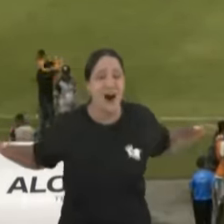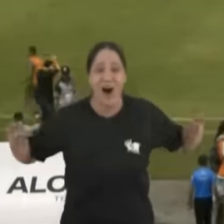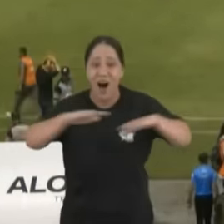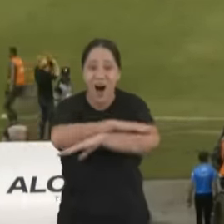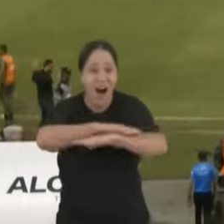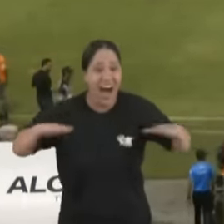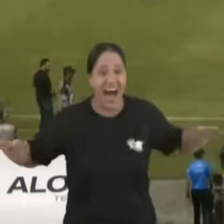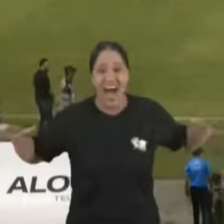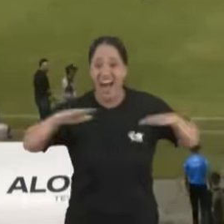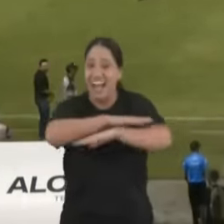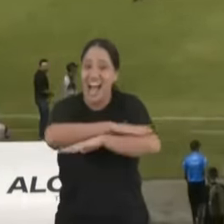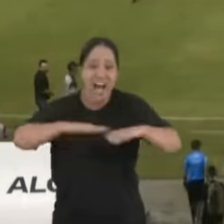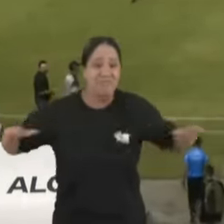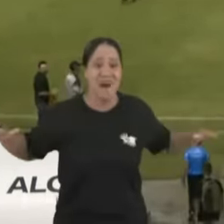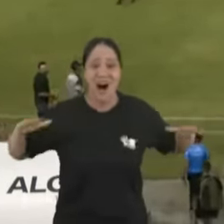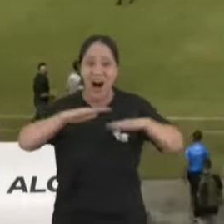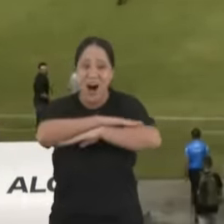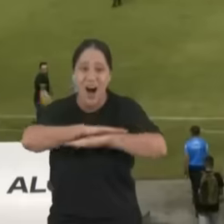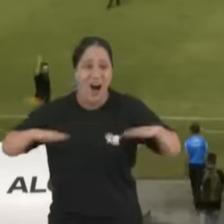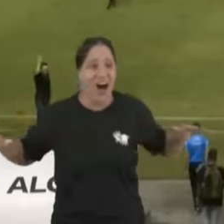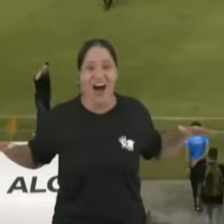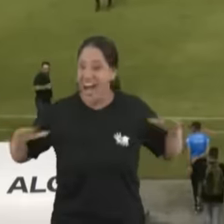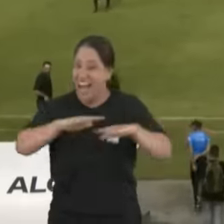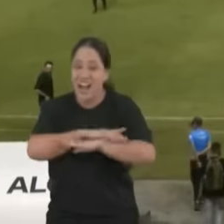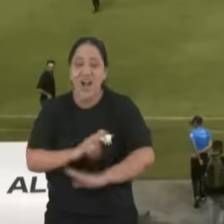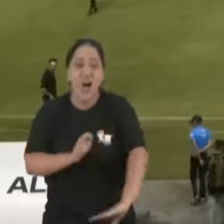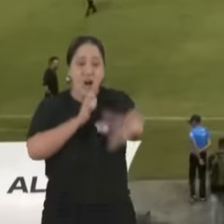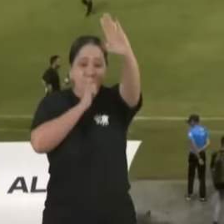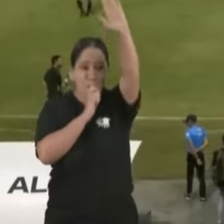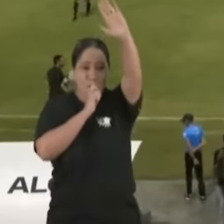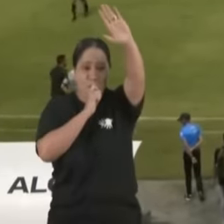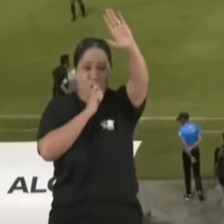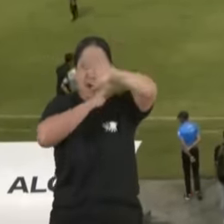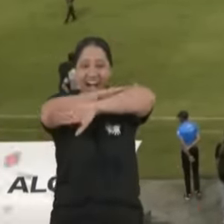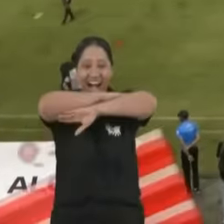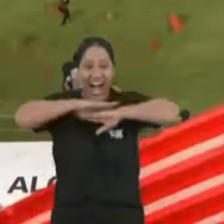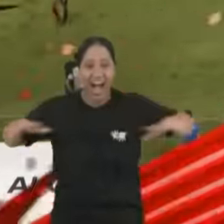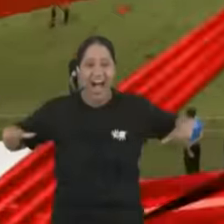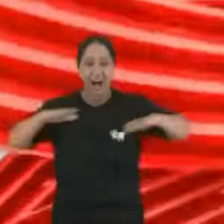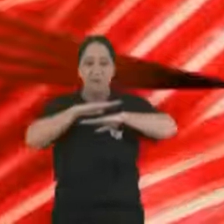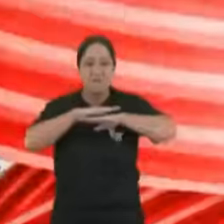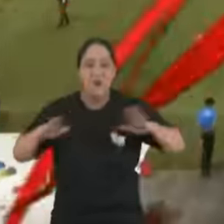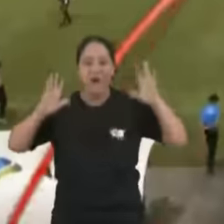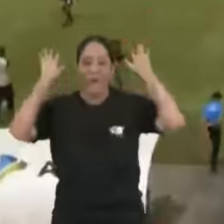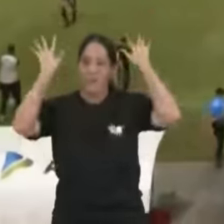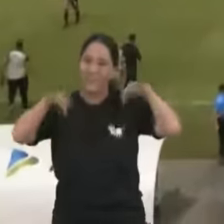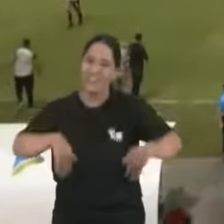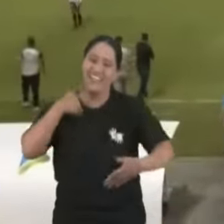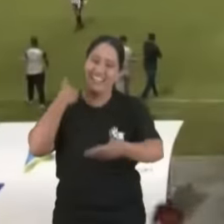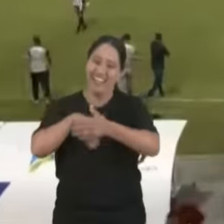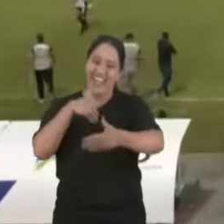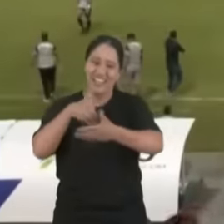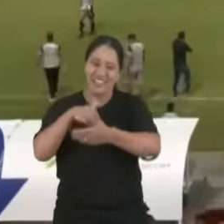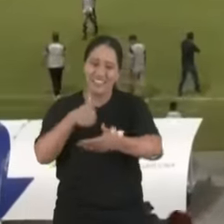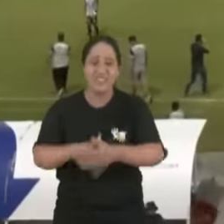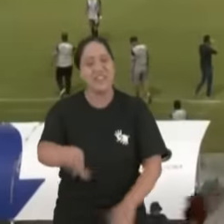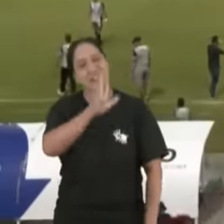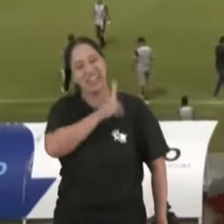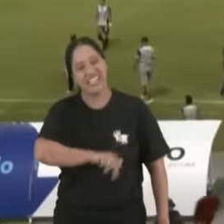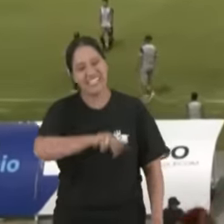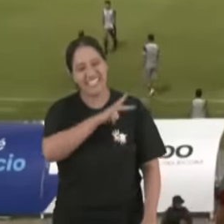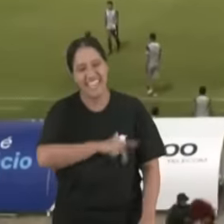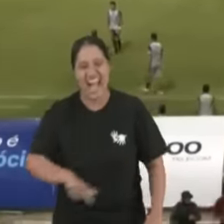o título do CRB. E o árbitro decreta final de jogo. O CRB